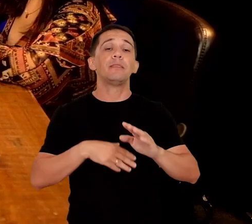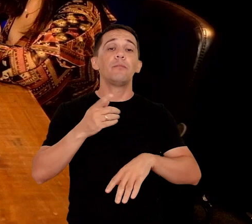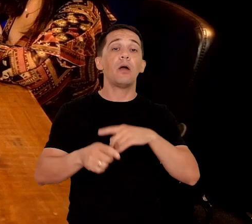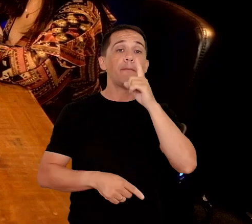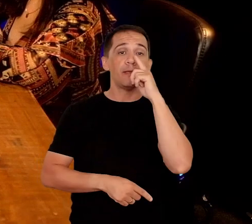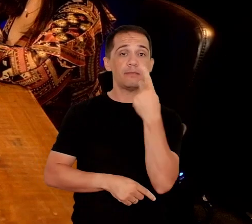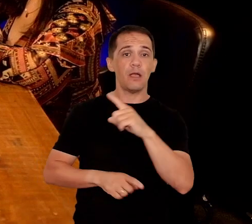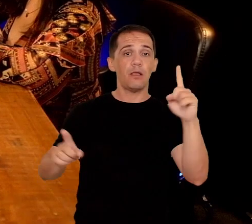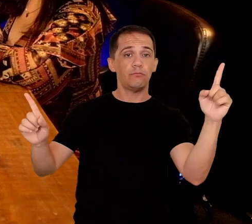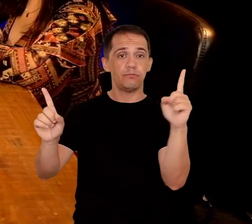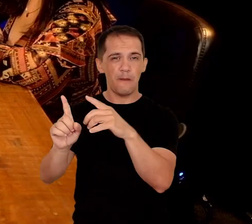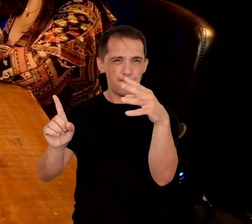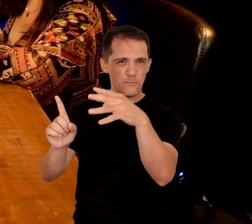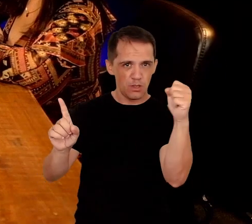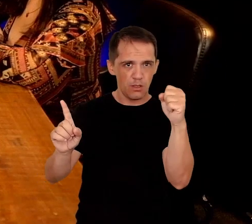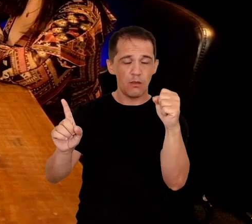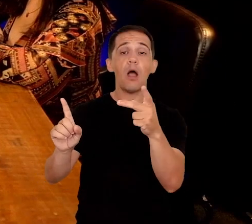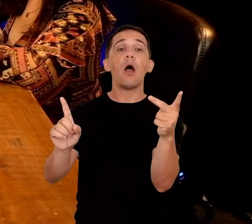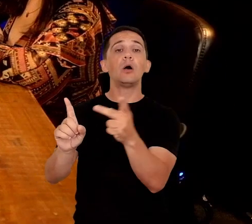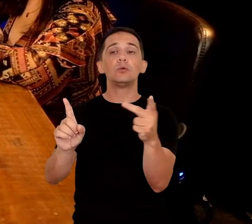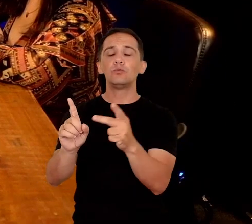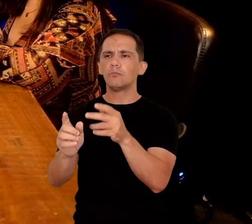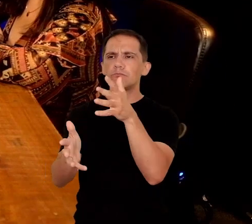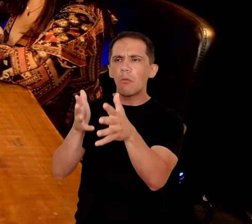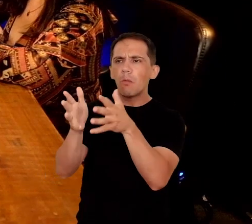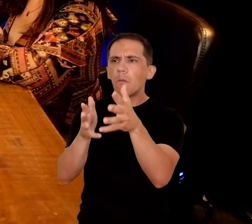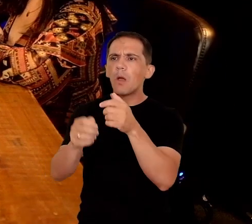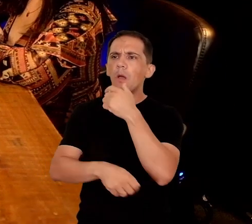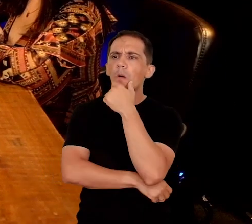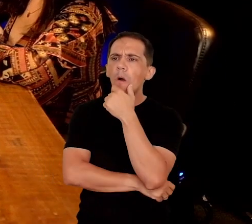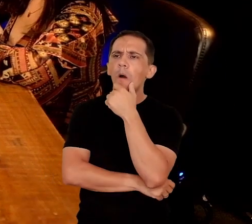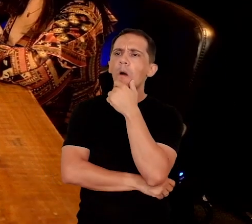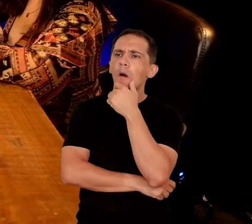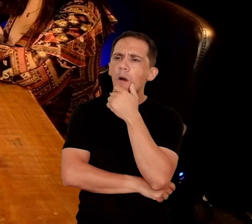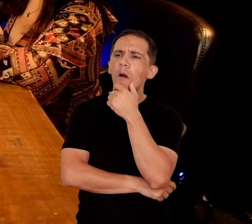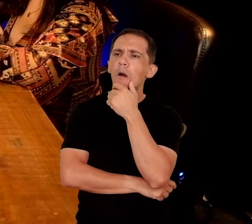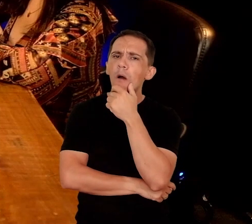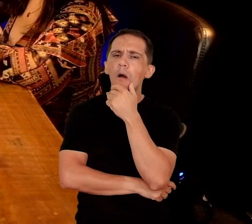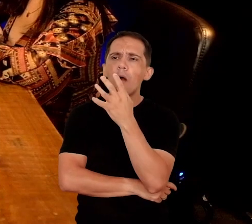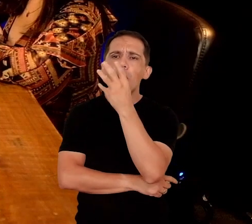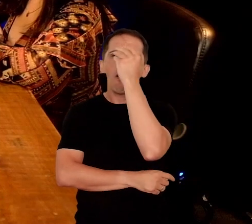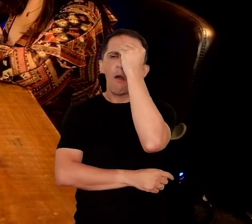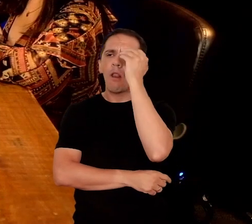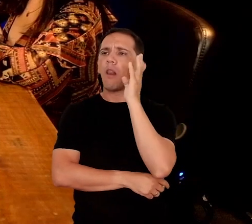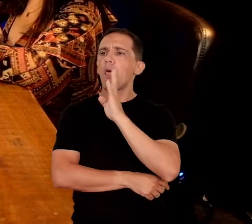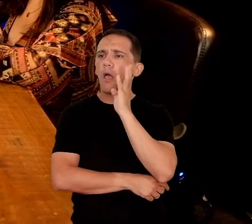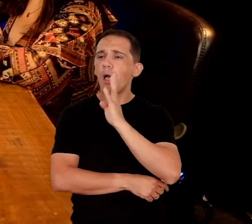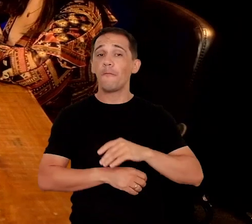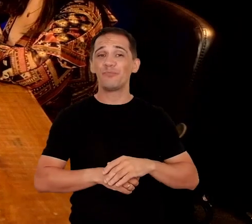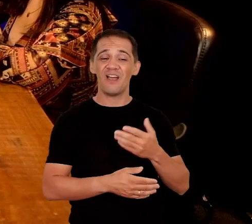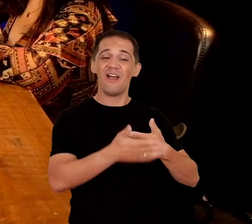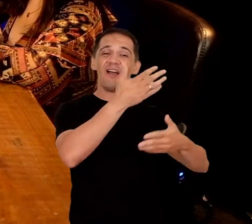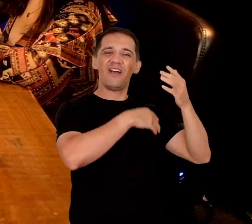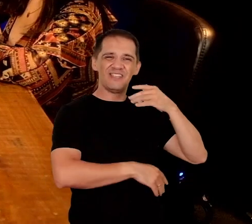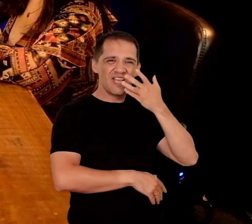quando a mãe dela chegava, eu via ela fazendo sinais e eu achava aquilo o máximo. Só que aquilo sempre ficou na minha cabeça. Só que como a gente é criança, depois jovem, então eu acho assim